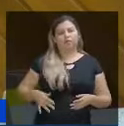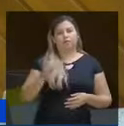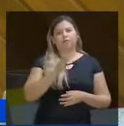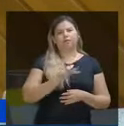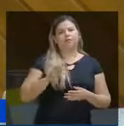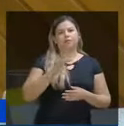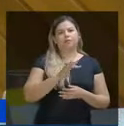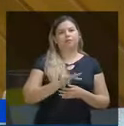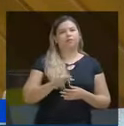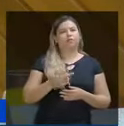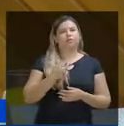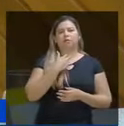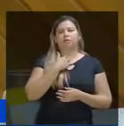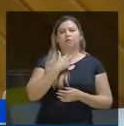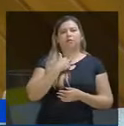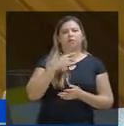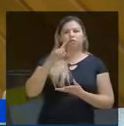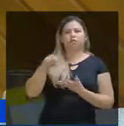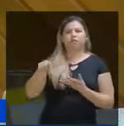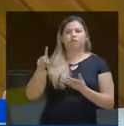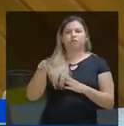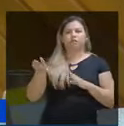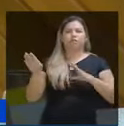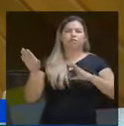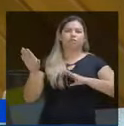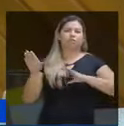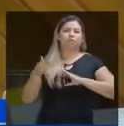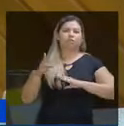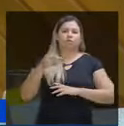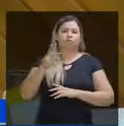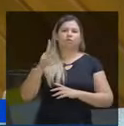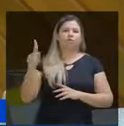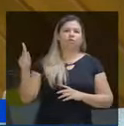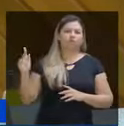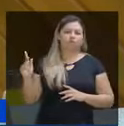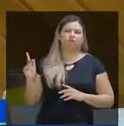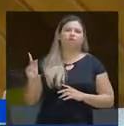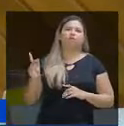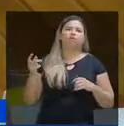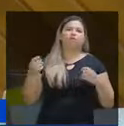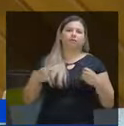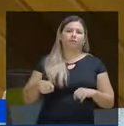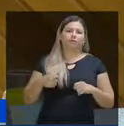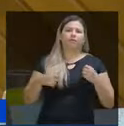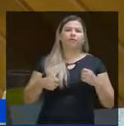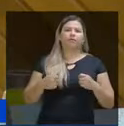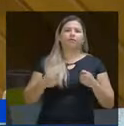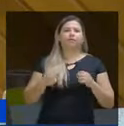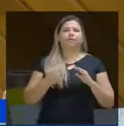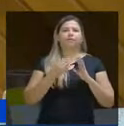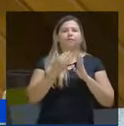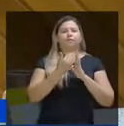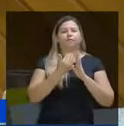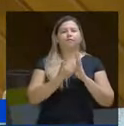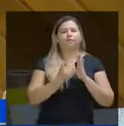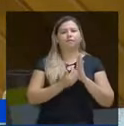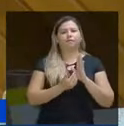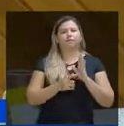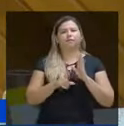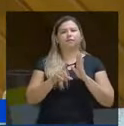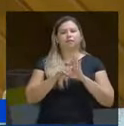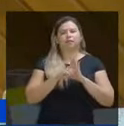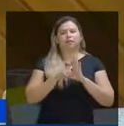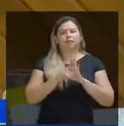no cadastro de eleitores. Então, desse modo, deve ser reconhecido O preenchimento da condição de elegibilidade prevista no